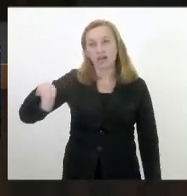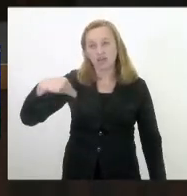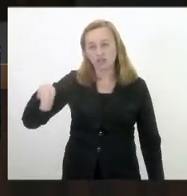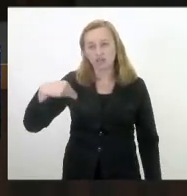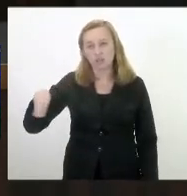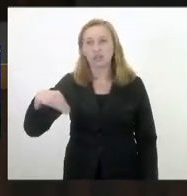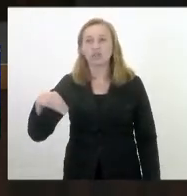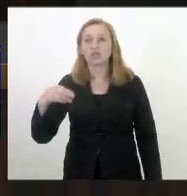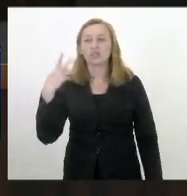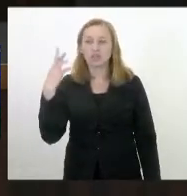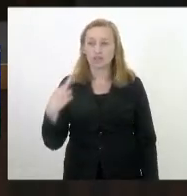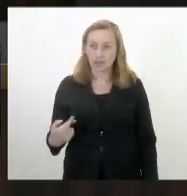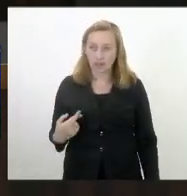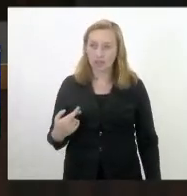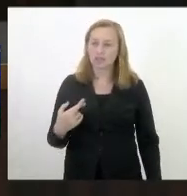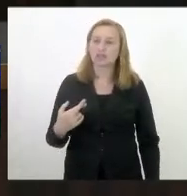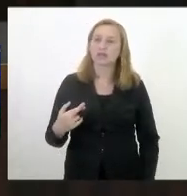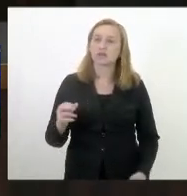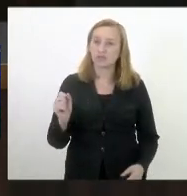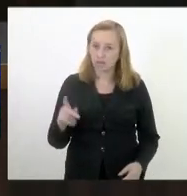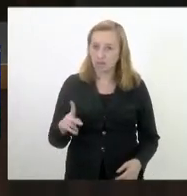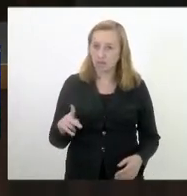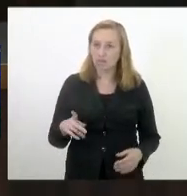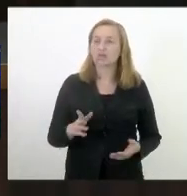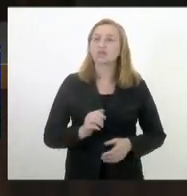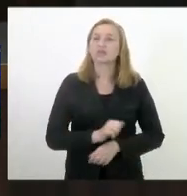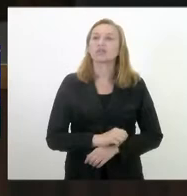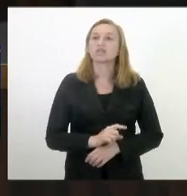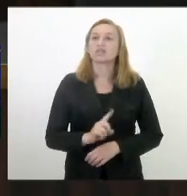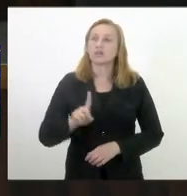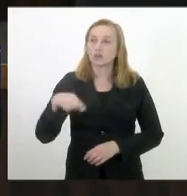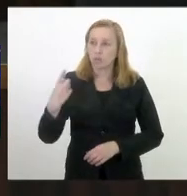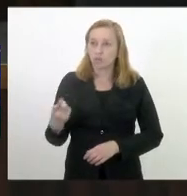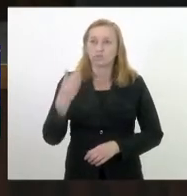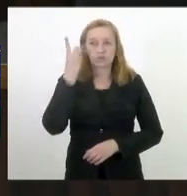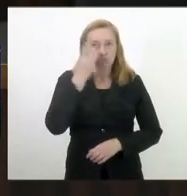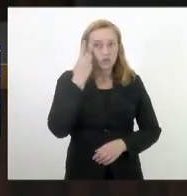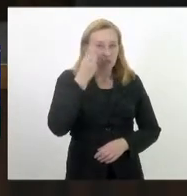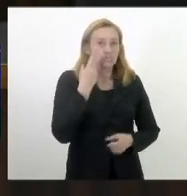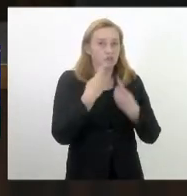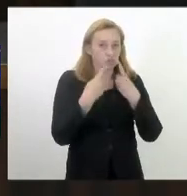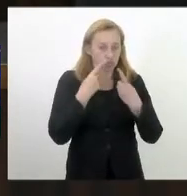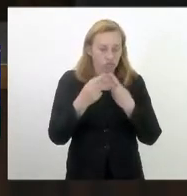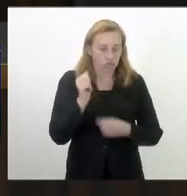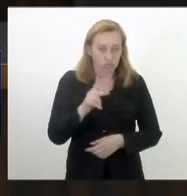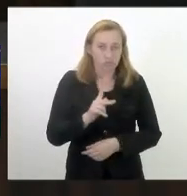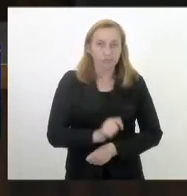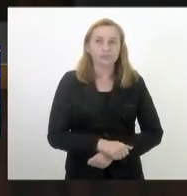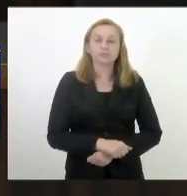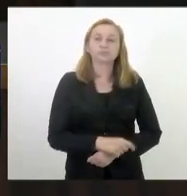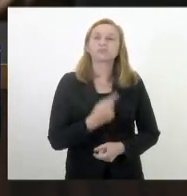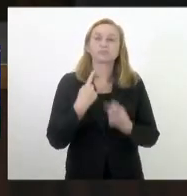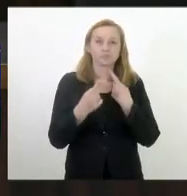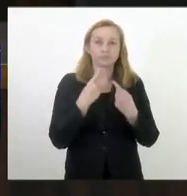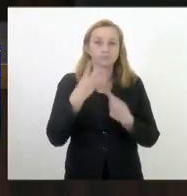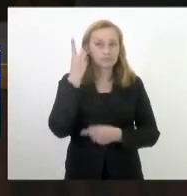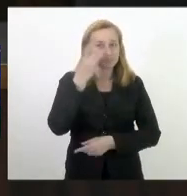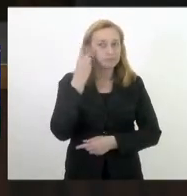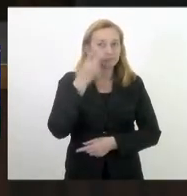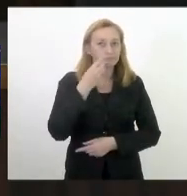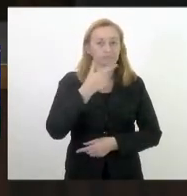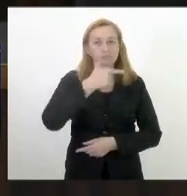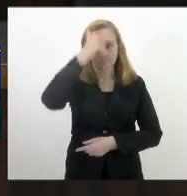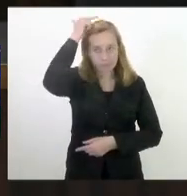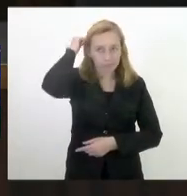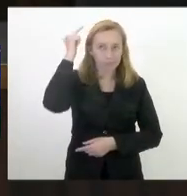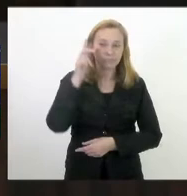Sem prejuízo termos outros parlamentares para discutir. Para discutir, o deputado Luiz Paulo